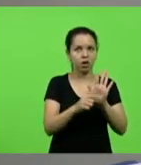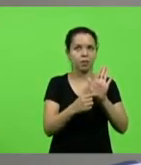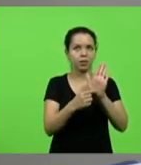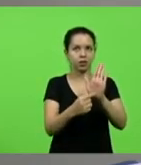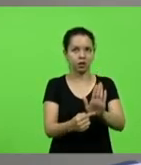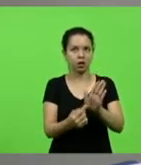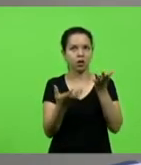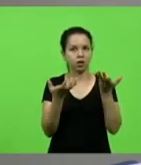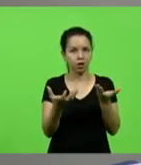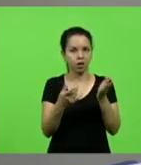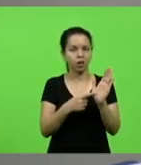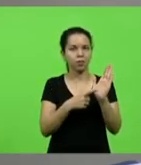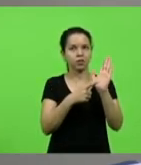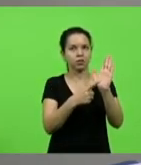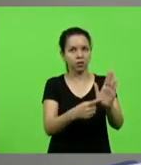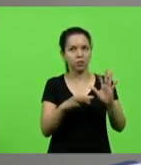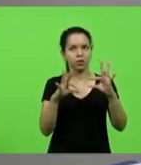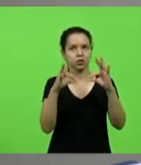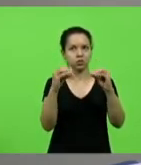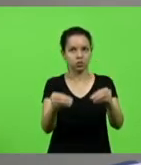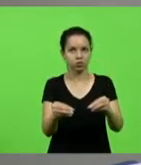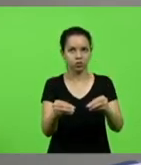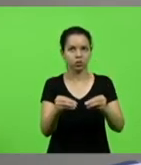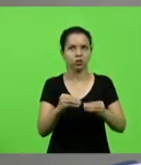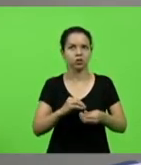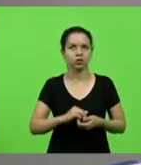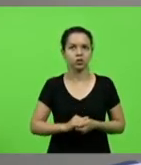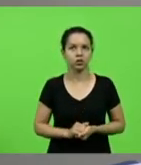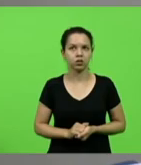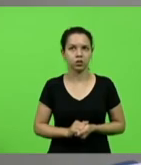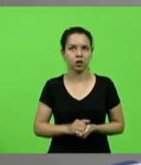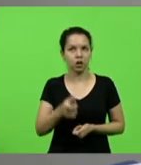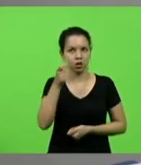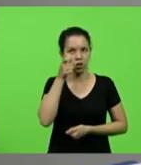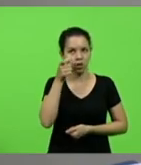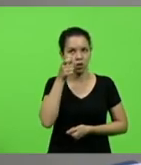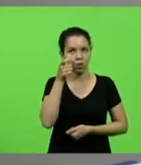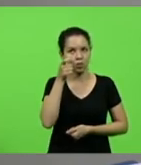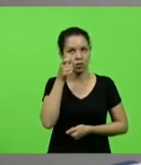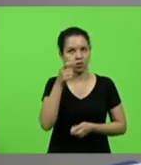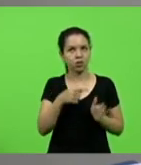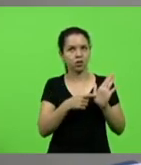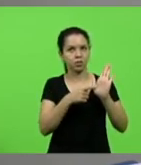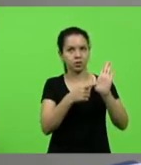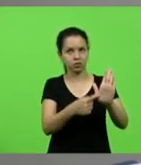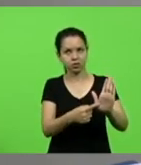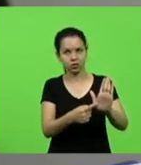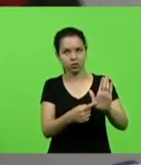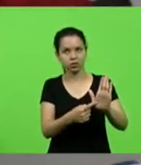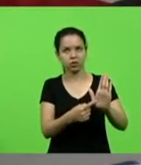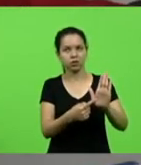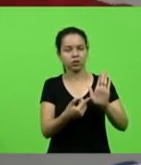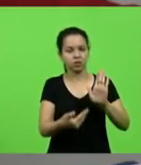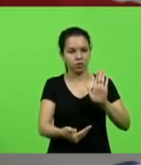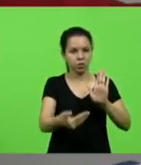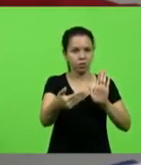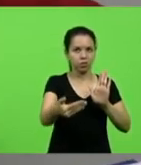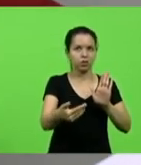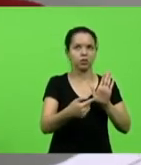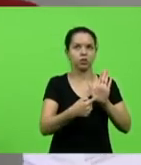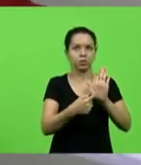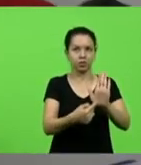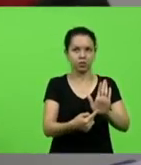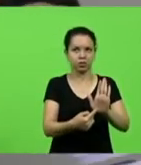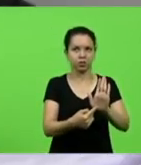de apresentar aqui para todos e todas, né, acompanhando essa apresentação. E, a partir, então, desta